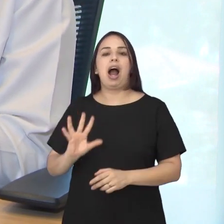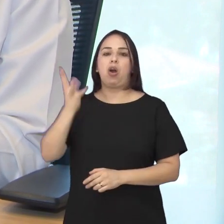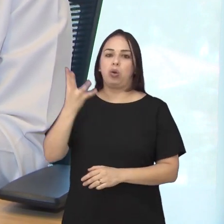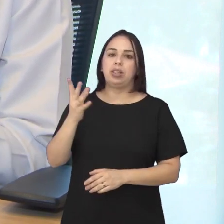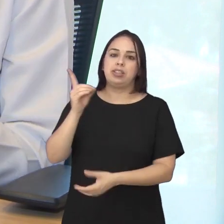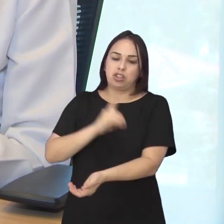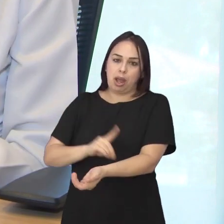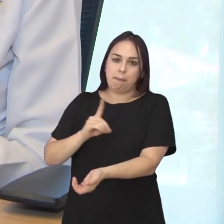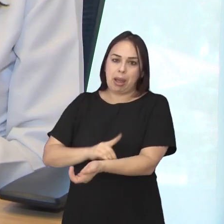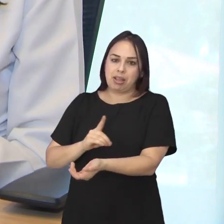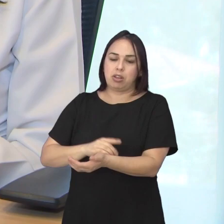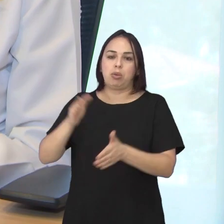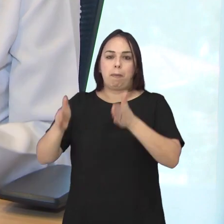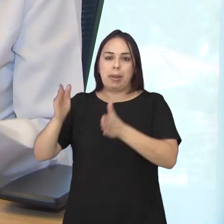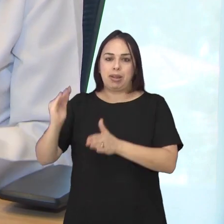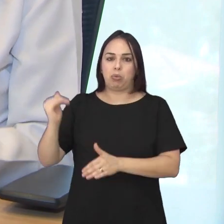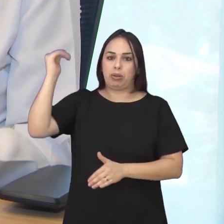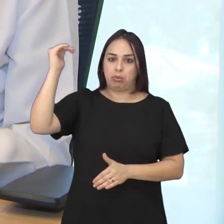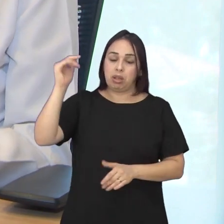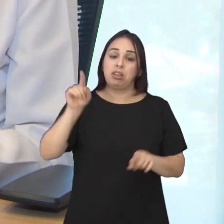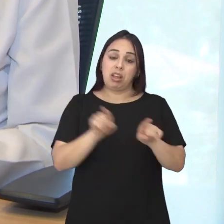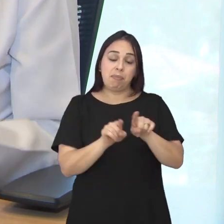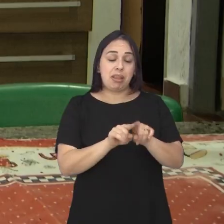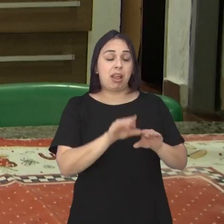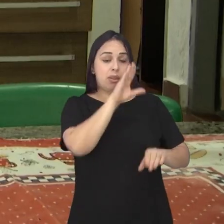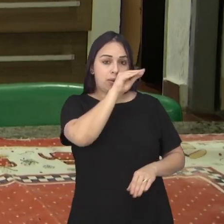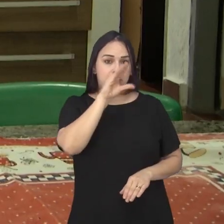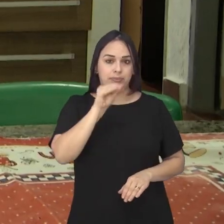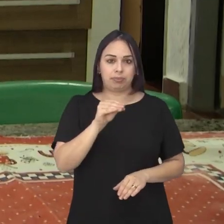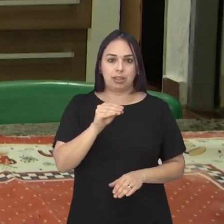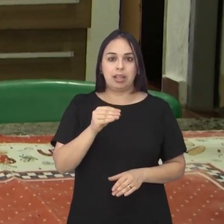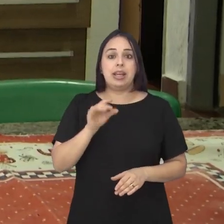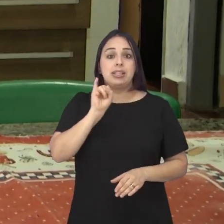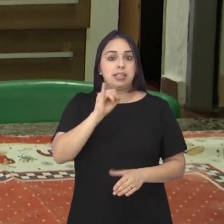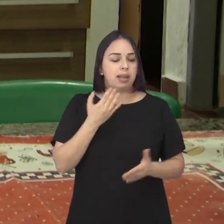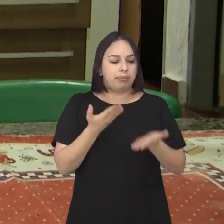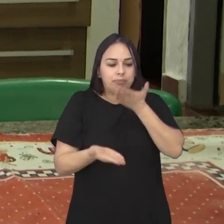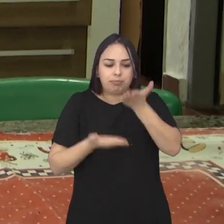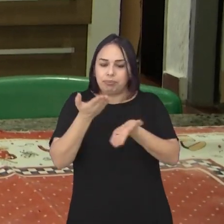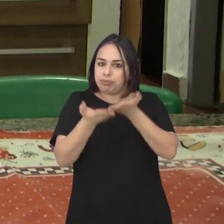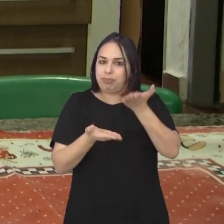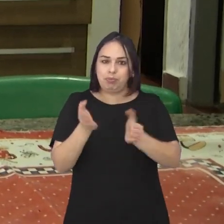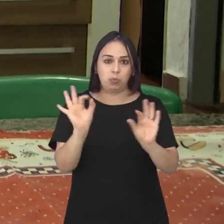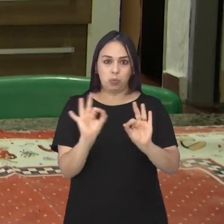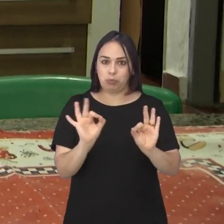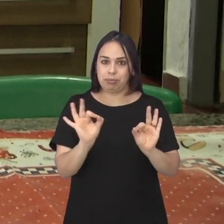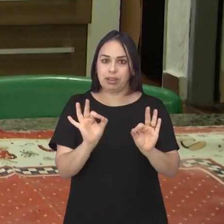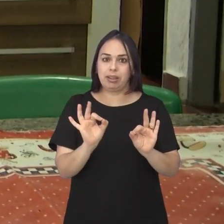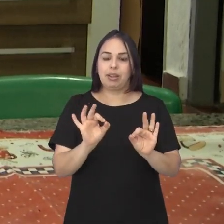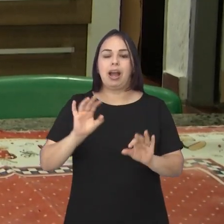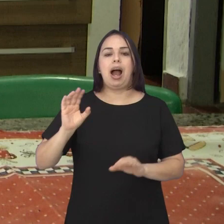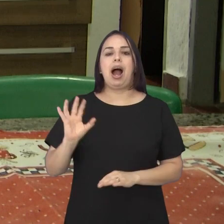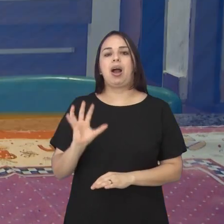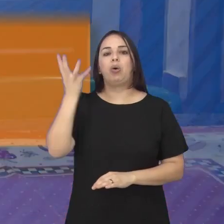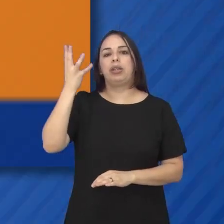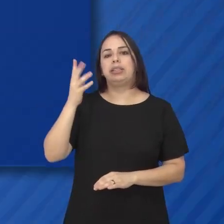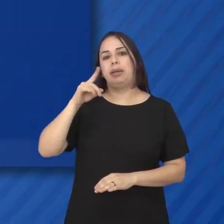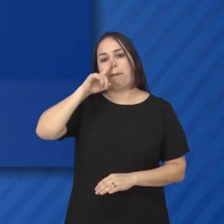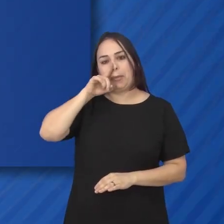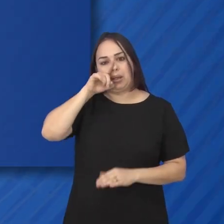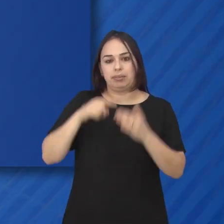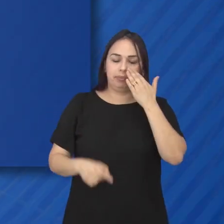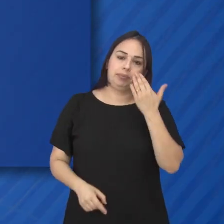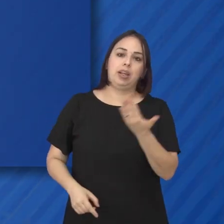de diabetes na idade adulta e até na adolescência. Sem tratamento contínuo, o diabetes pode oferecer diversos